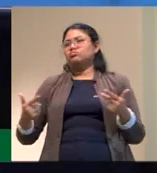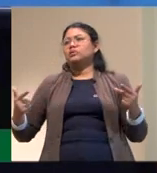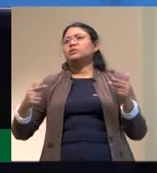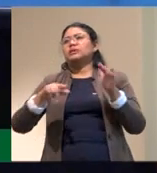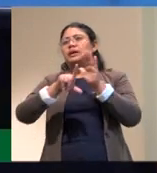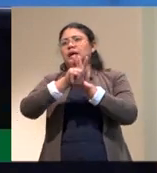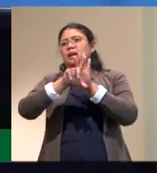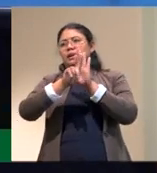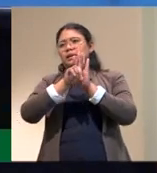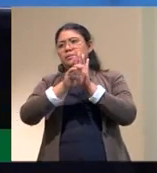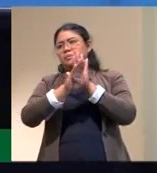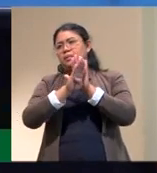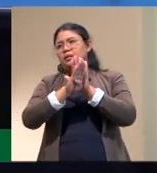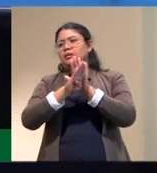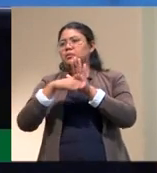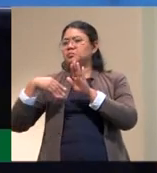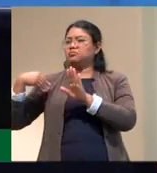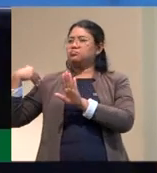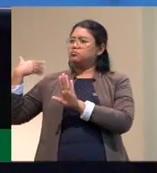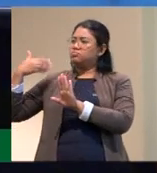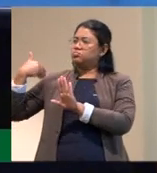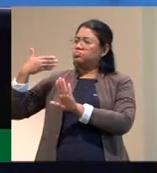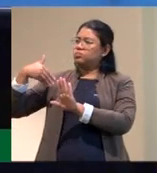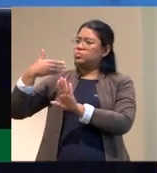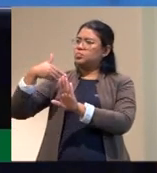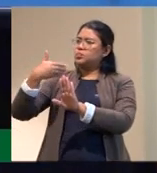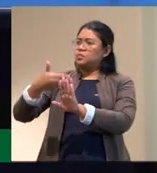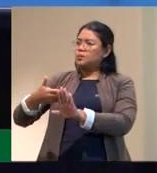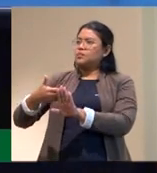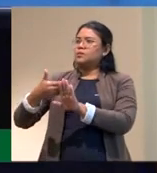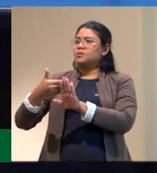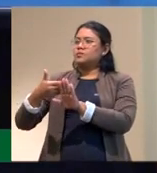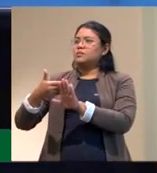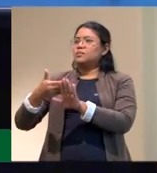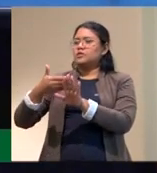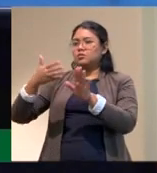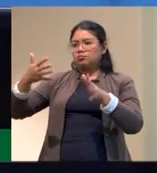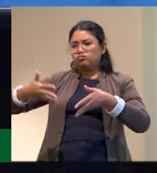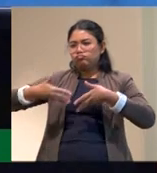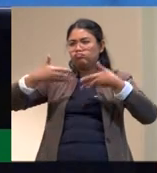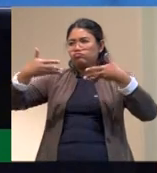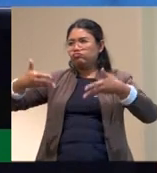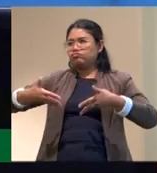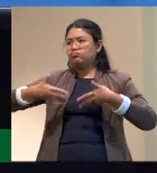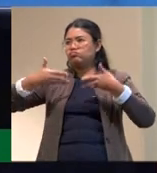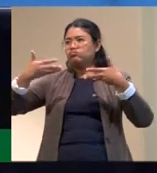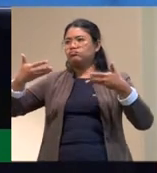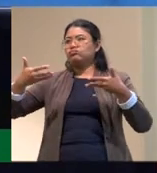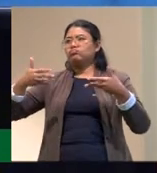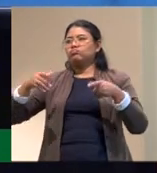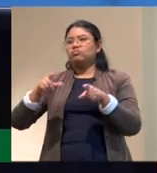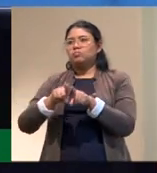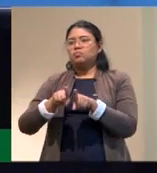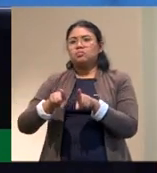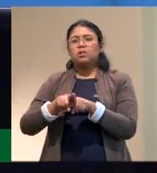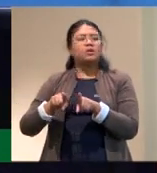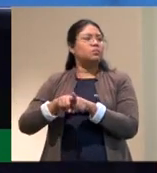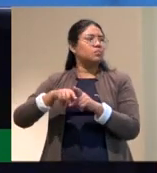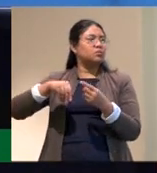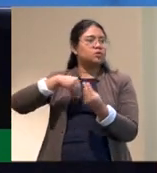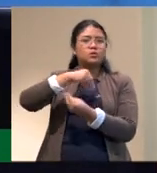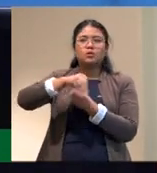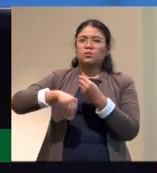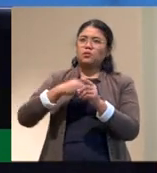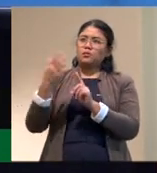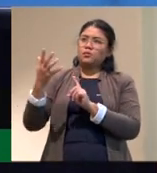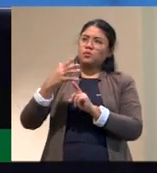LDB. Desde então, a questão que me movia e que passou a mover também grande parte do grupo de pesquisa